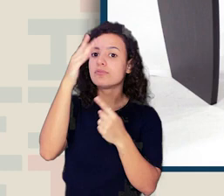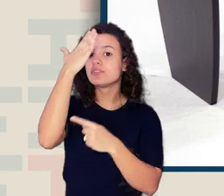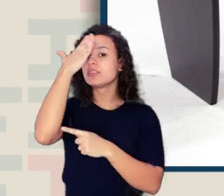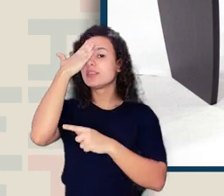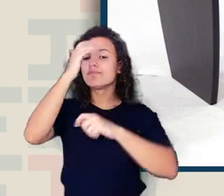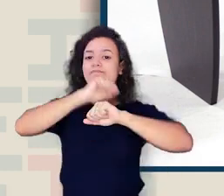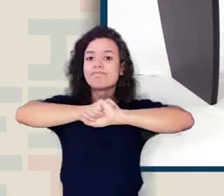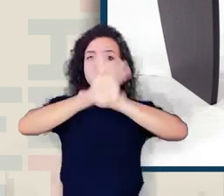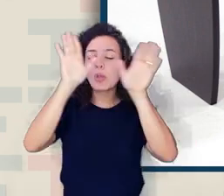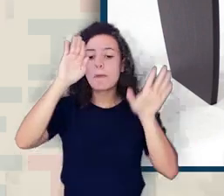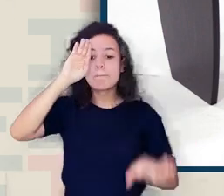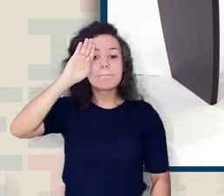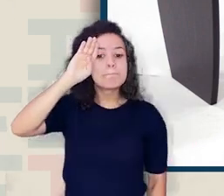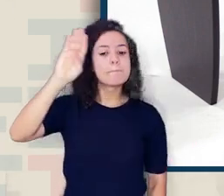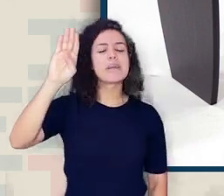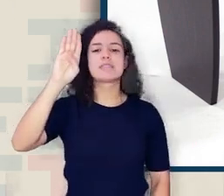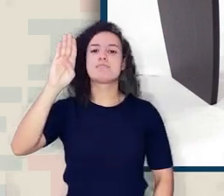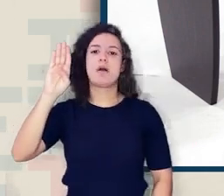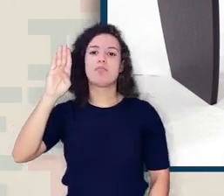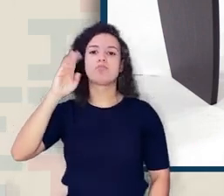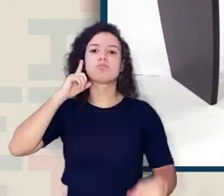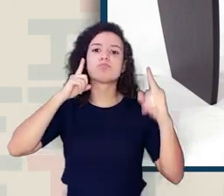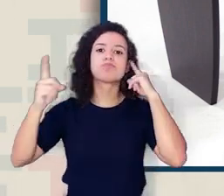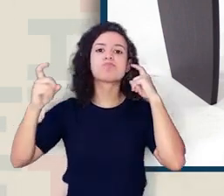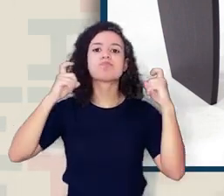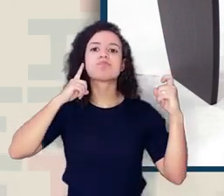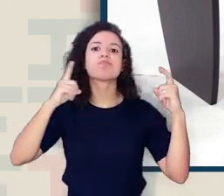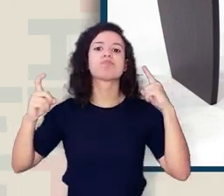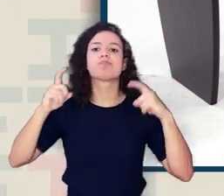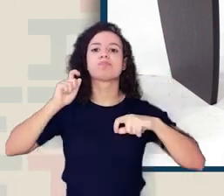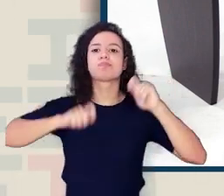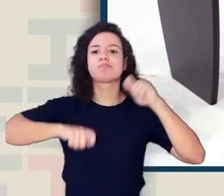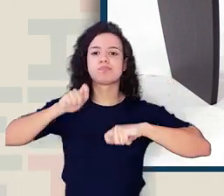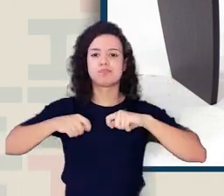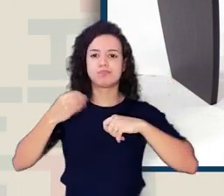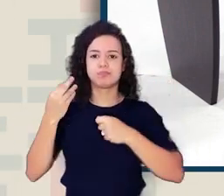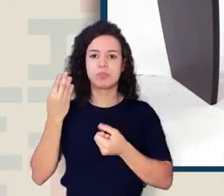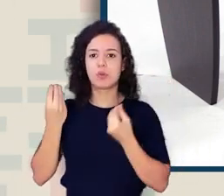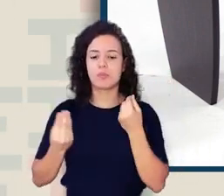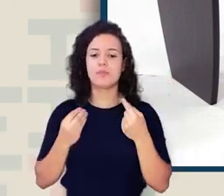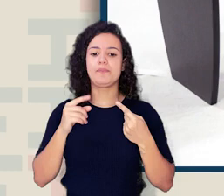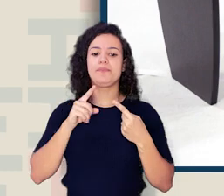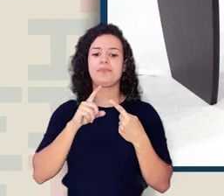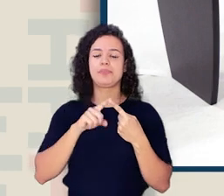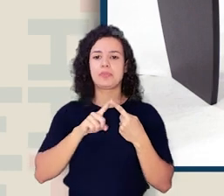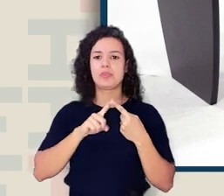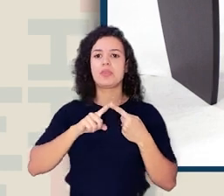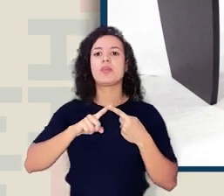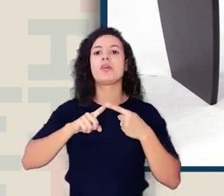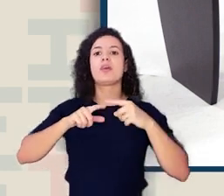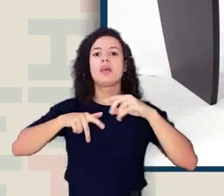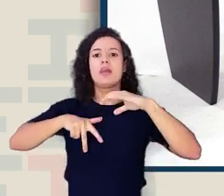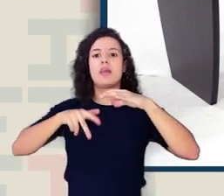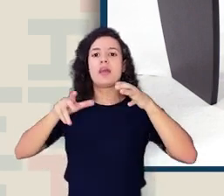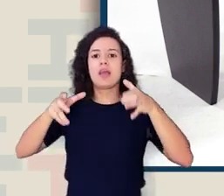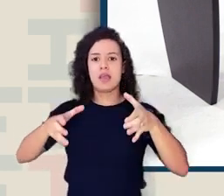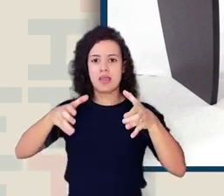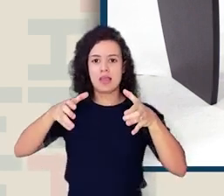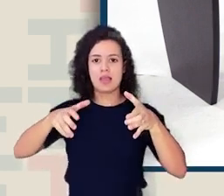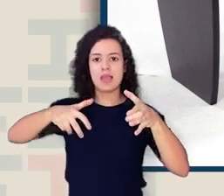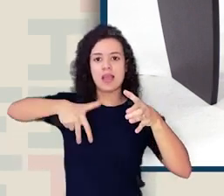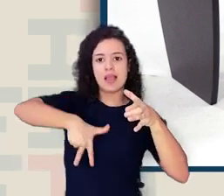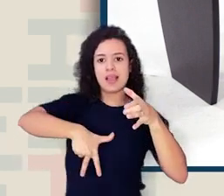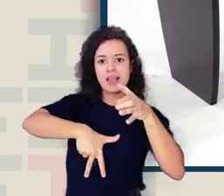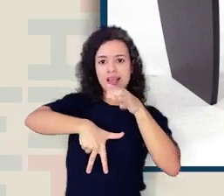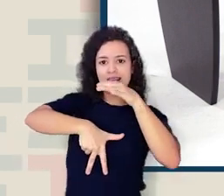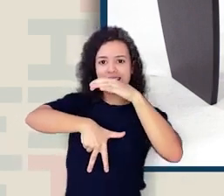no objetivo de entender os principais toques dentro desse sentido musical. Caixa com